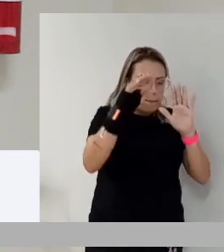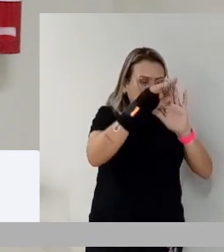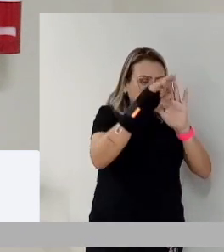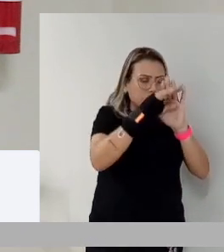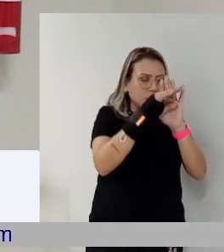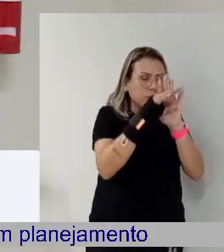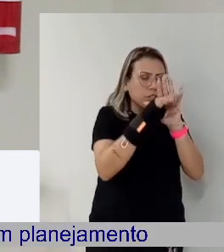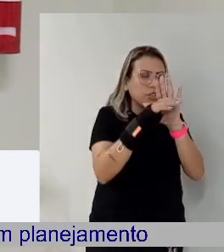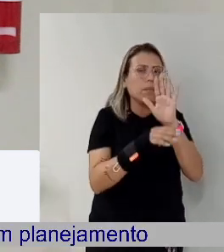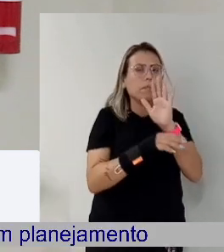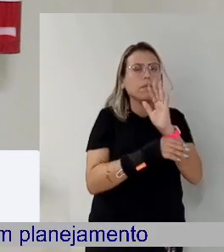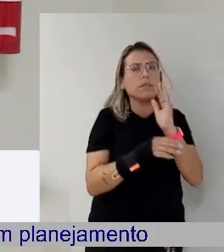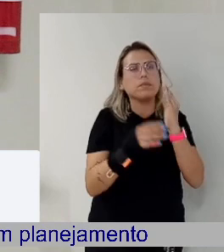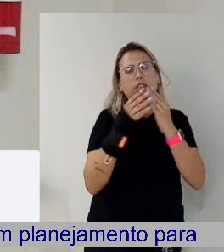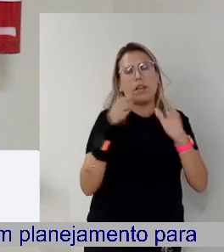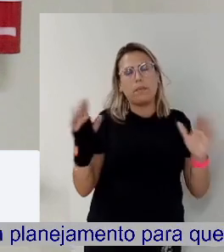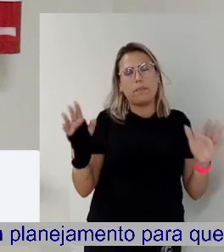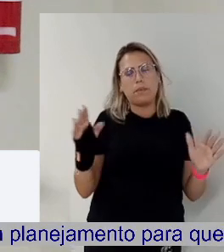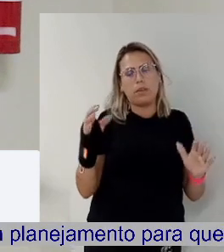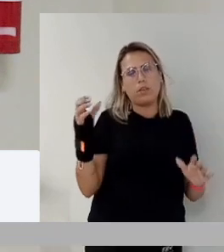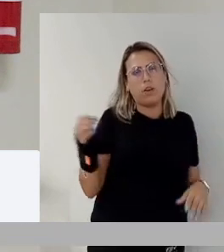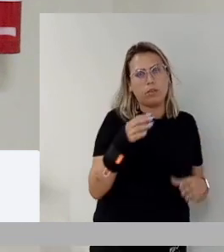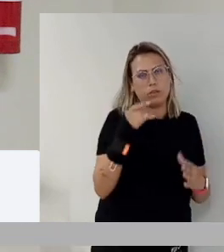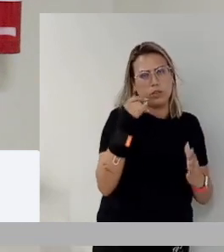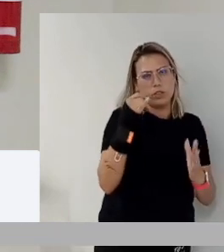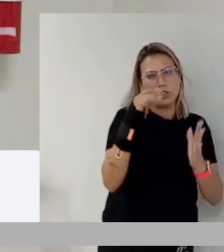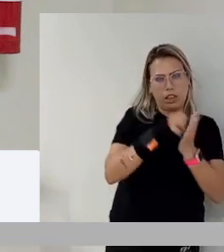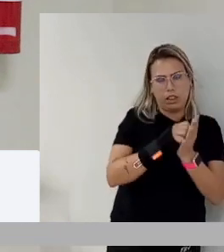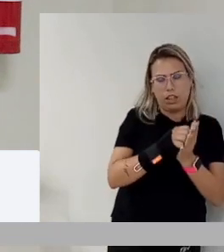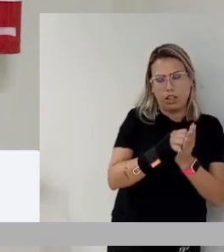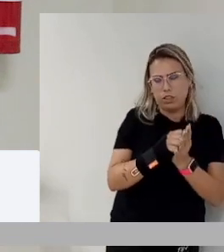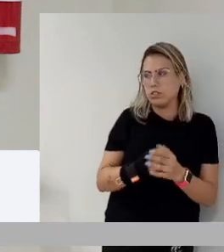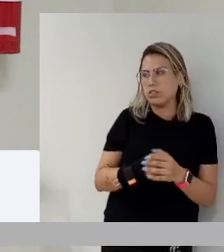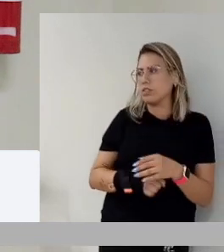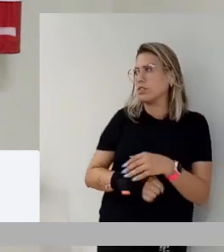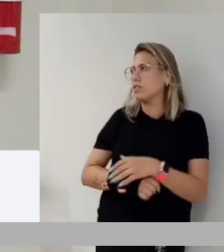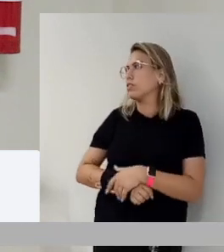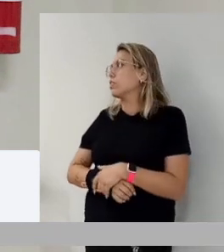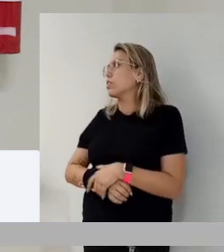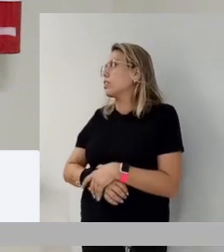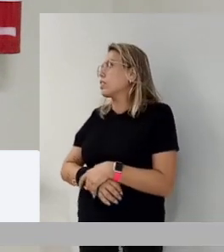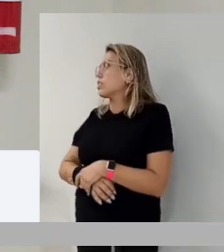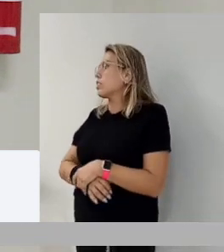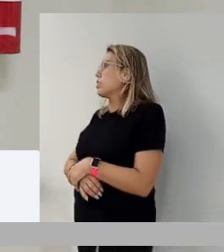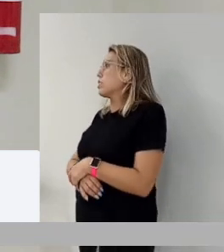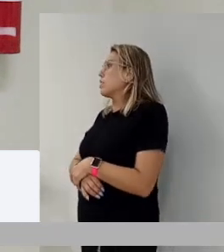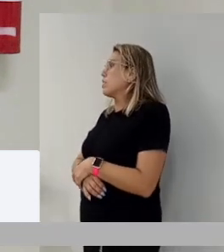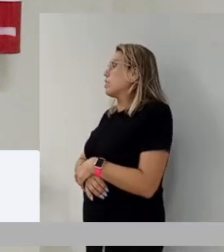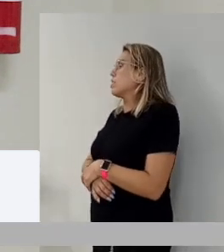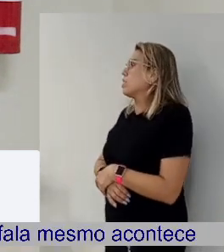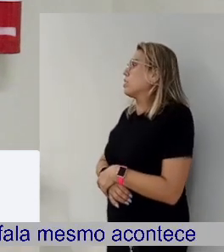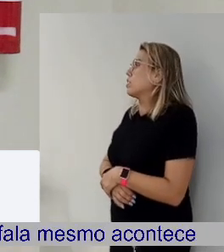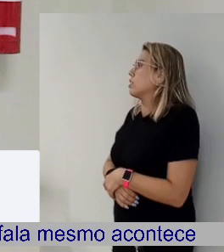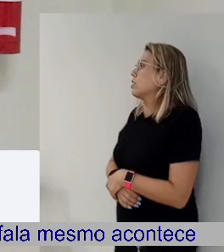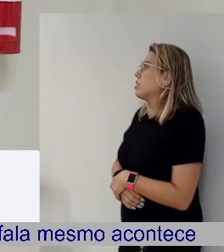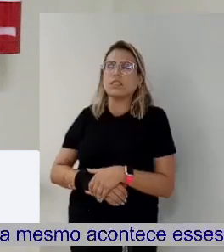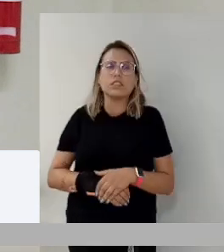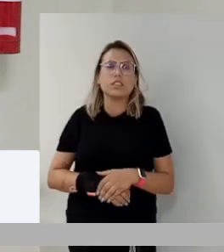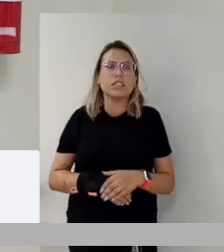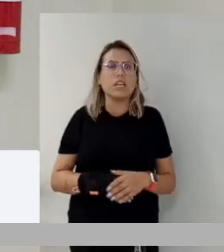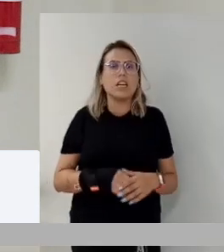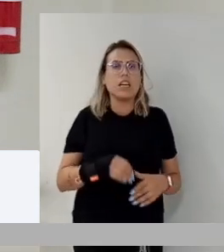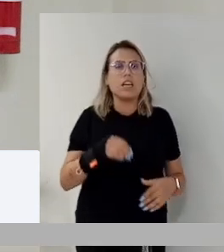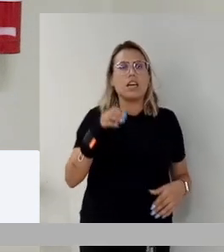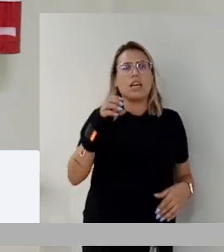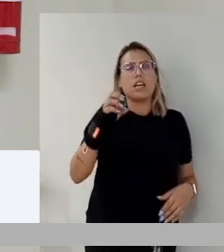que possa ser aberto a novos cadastros falando em emates esses dias né Eu estive com o Dr elci lá em limiro do